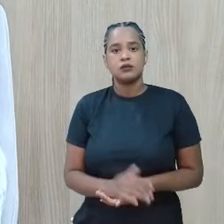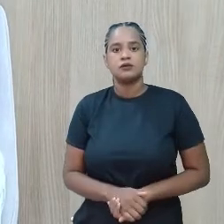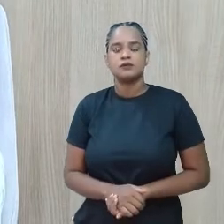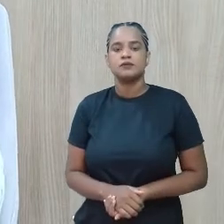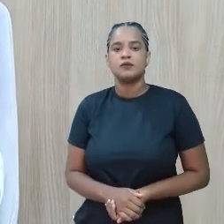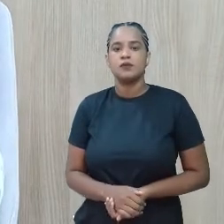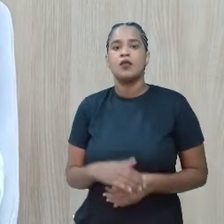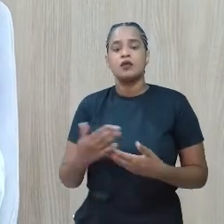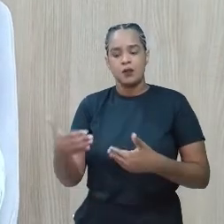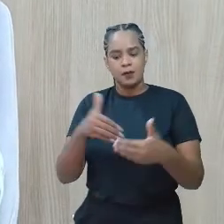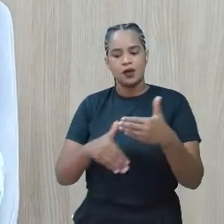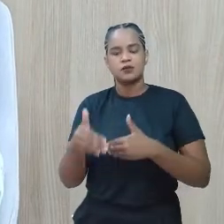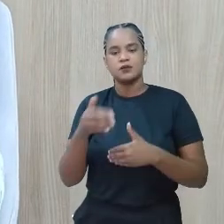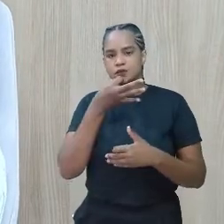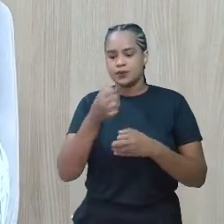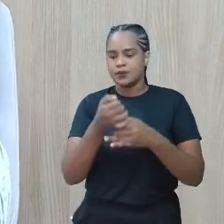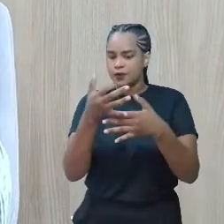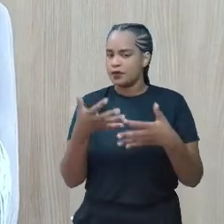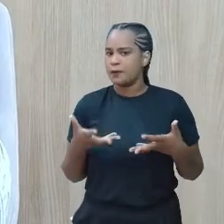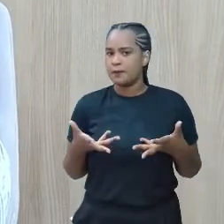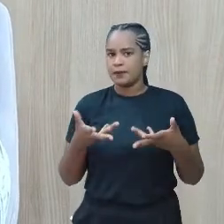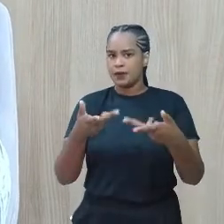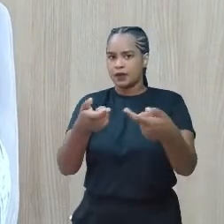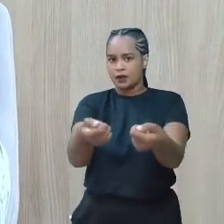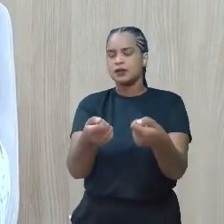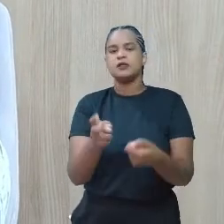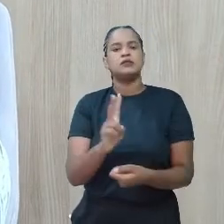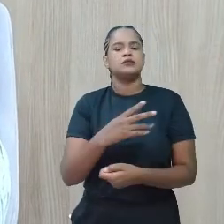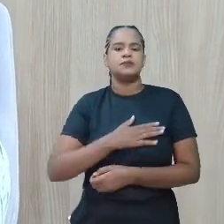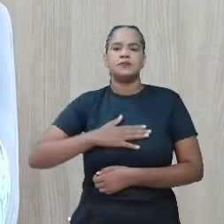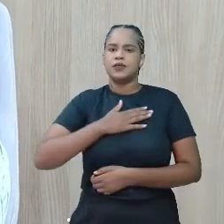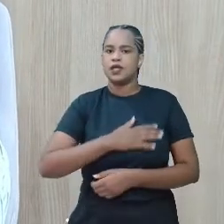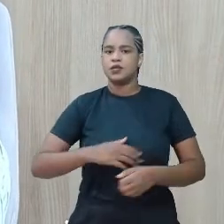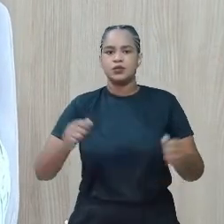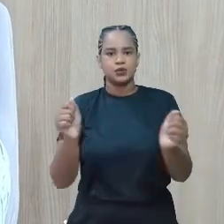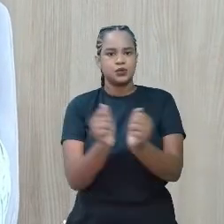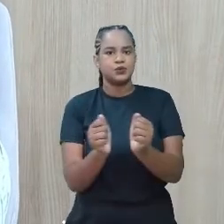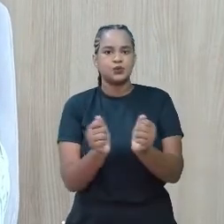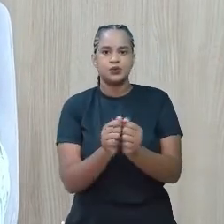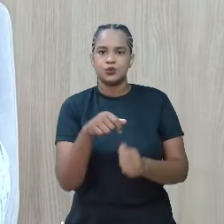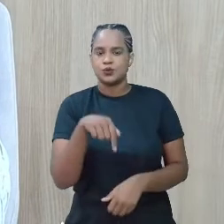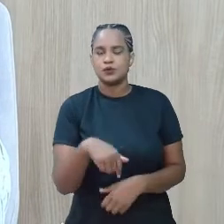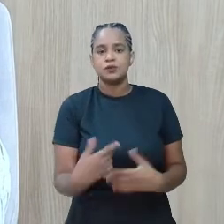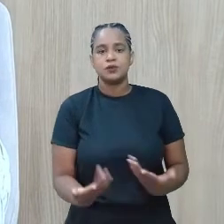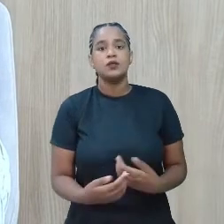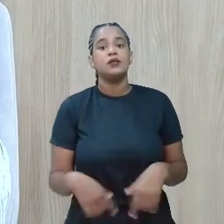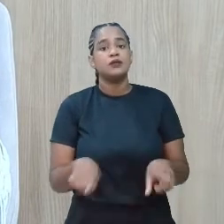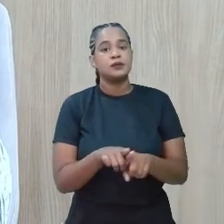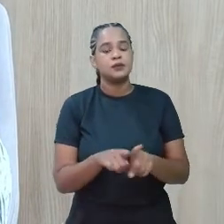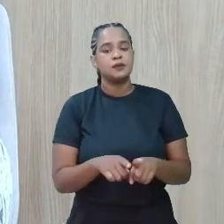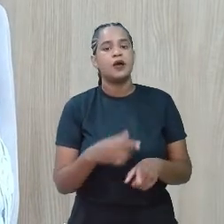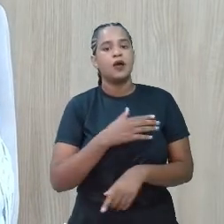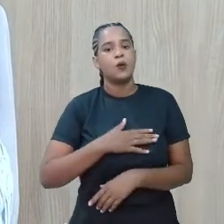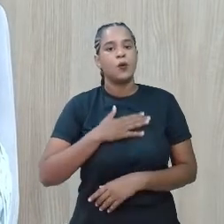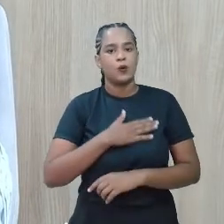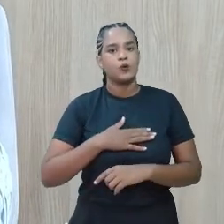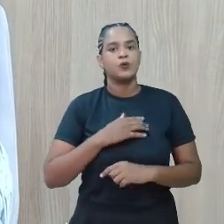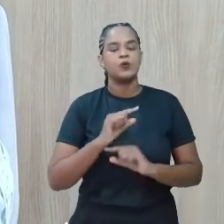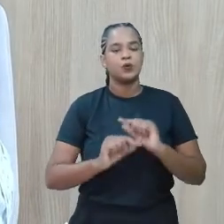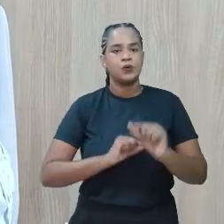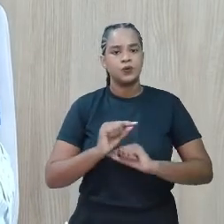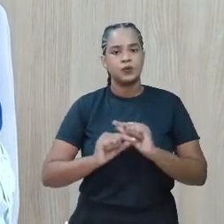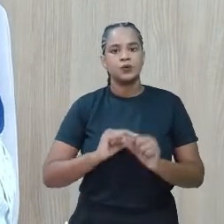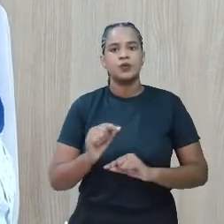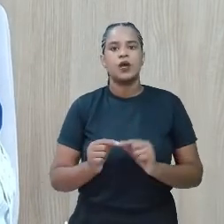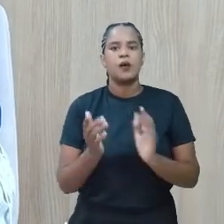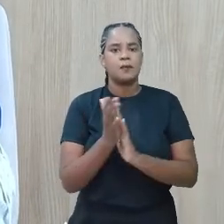a participação no chat hoje foi maravilhosa. É sempre um prazer estar aqui mesmo, assim. Inclusive, gostaria, né,